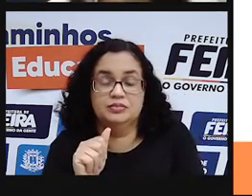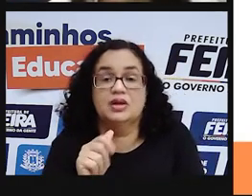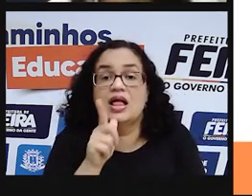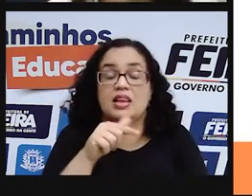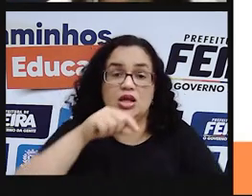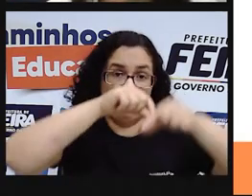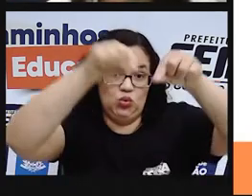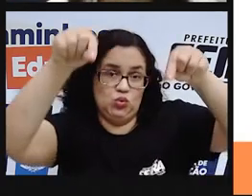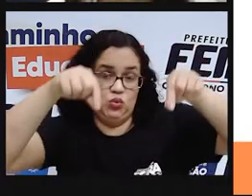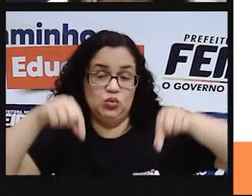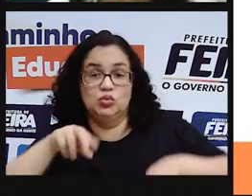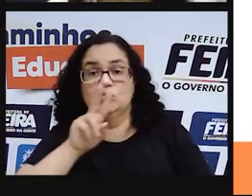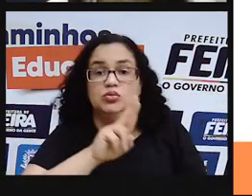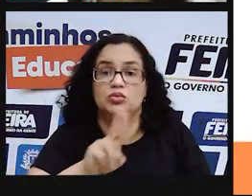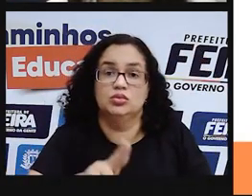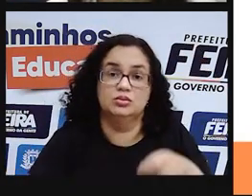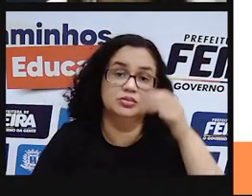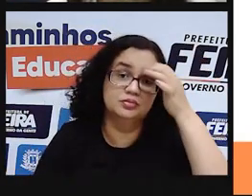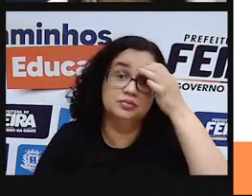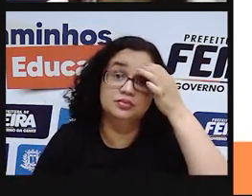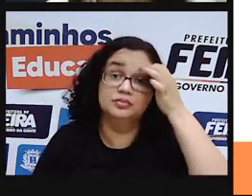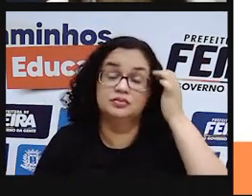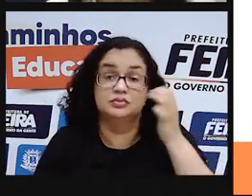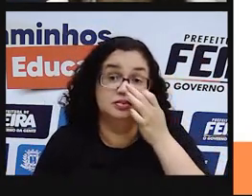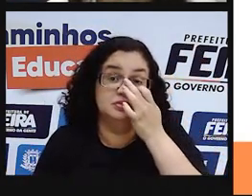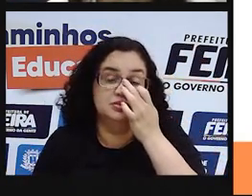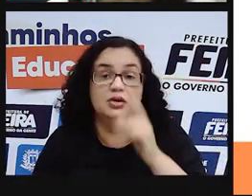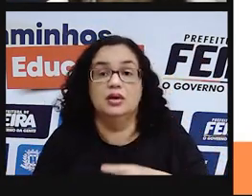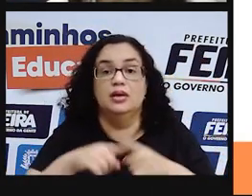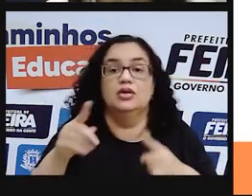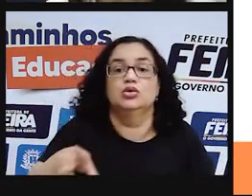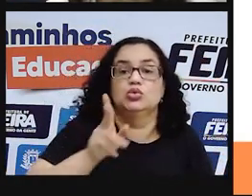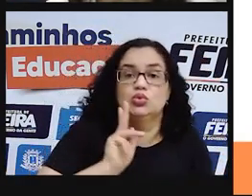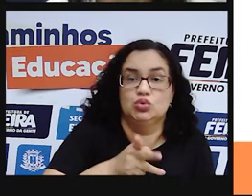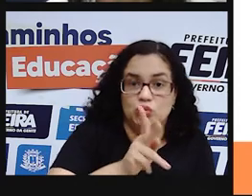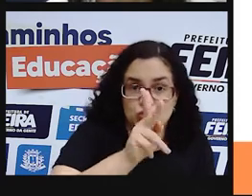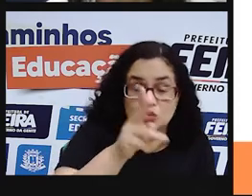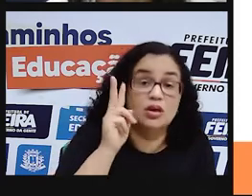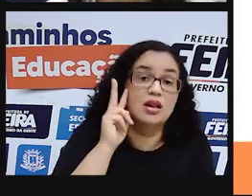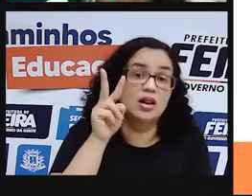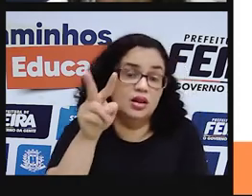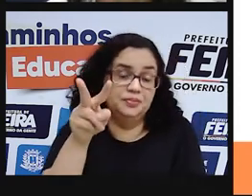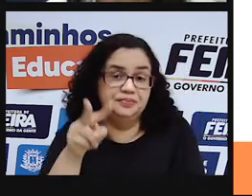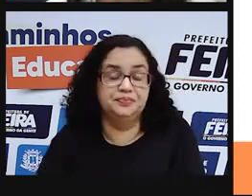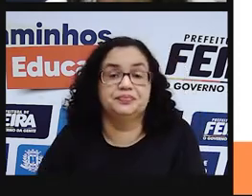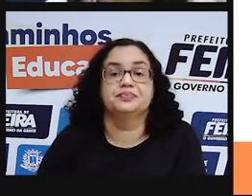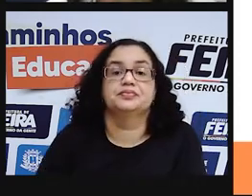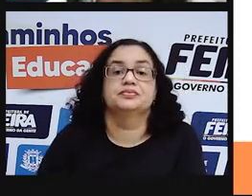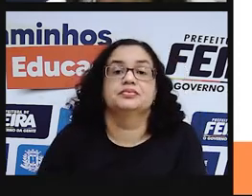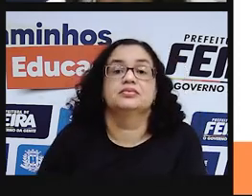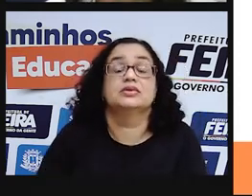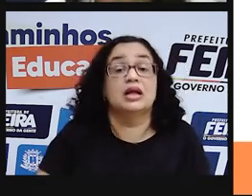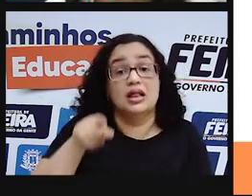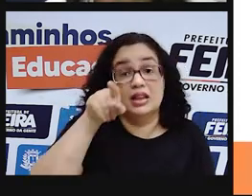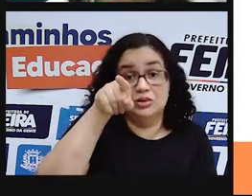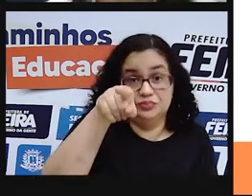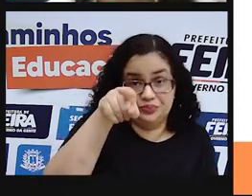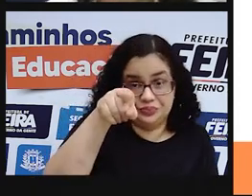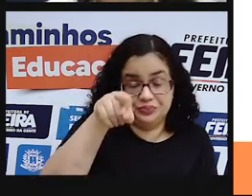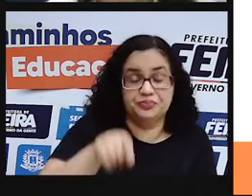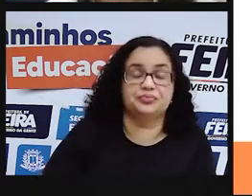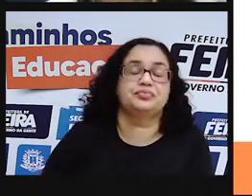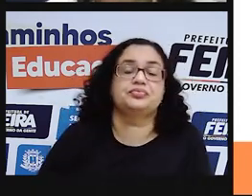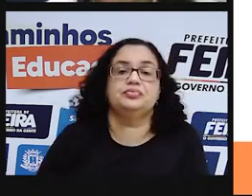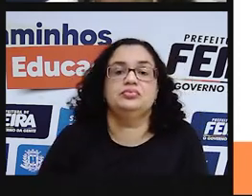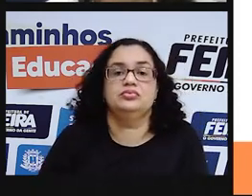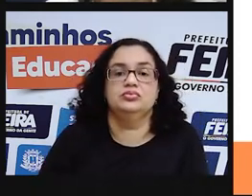né É só água recebeu esse nome é mas vamos continuar vamos lá observar outra lá com essa Lagoa aí a